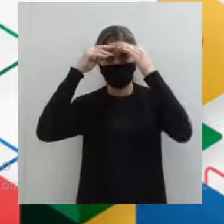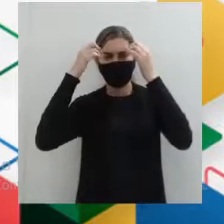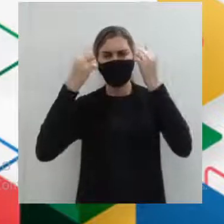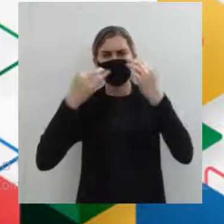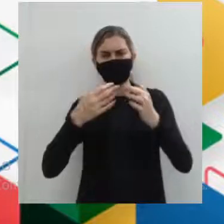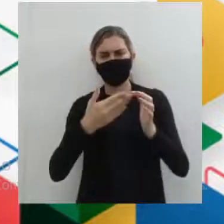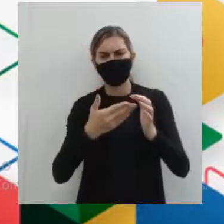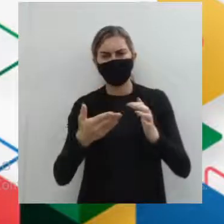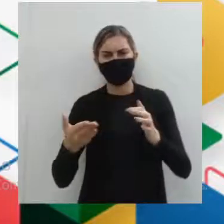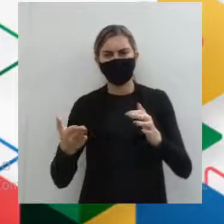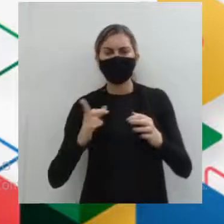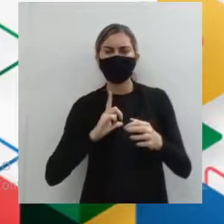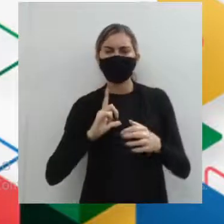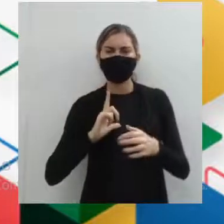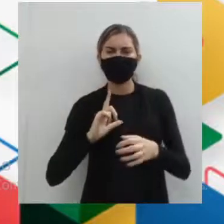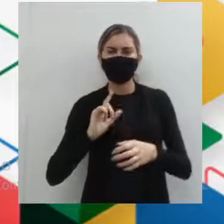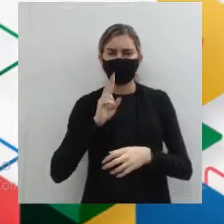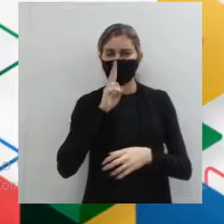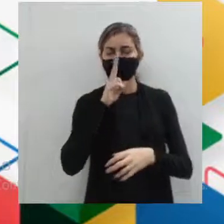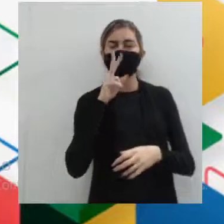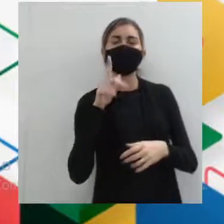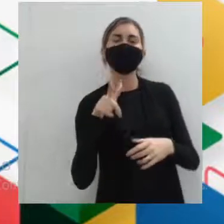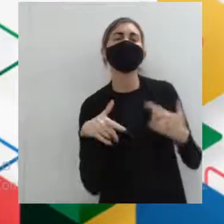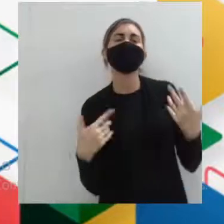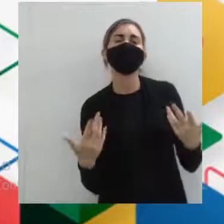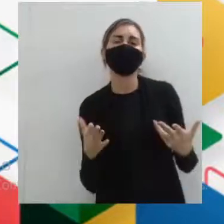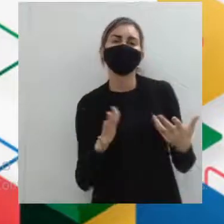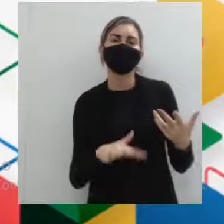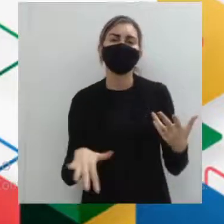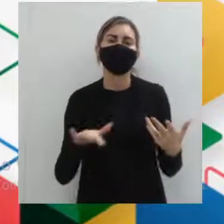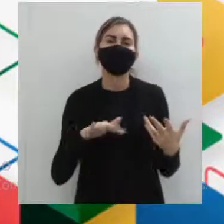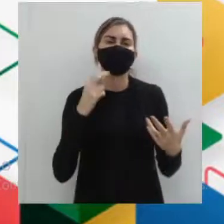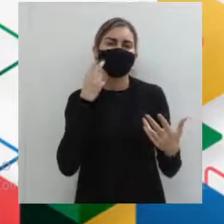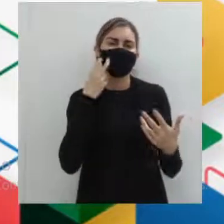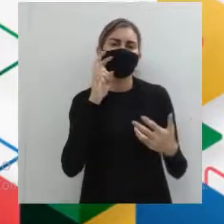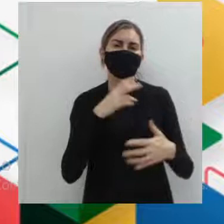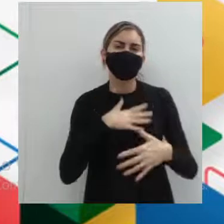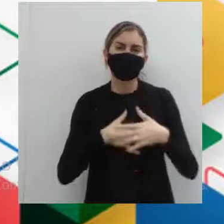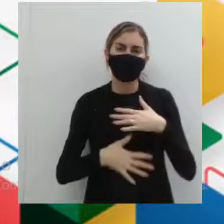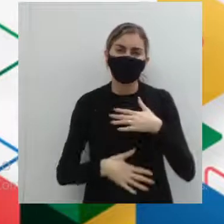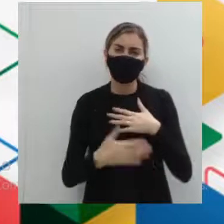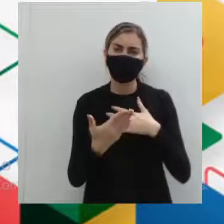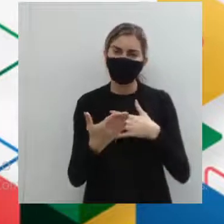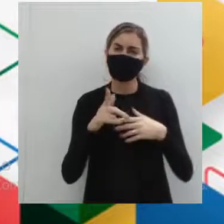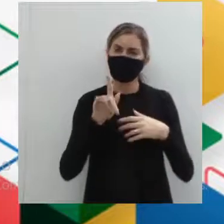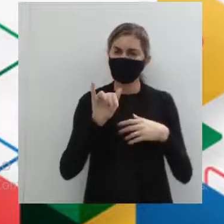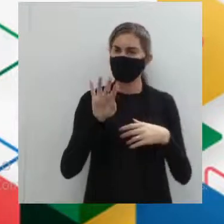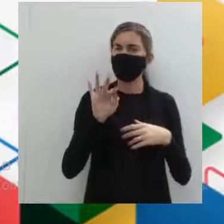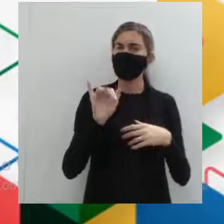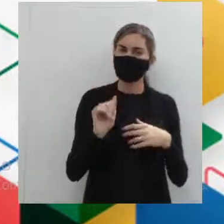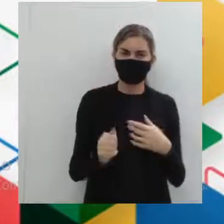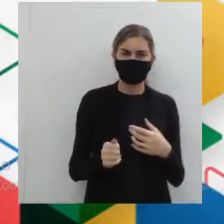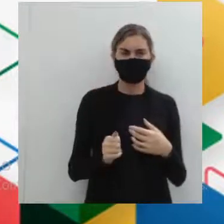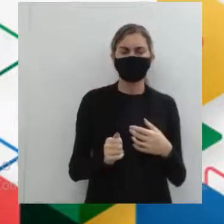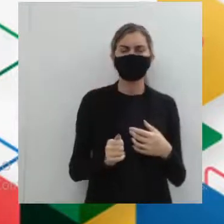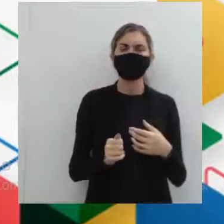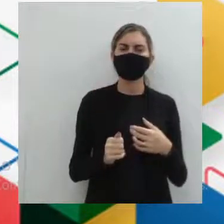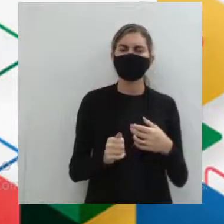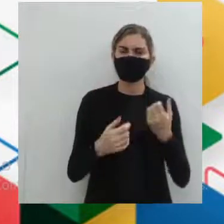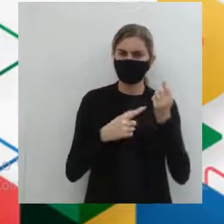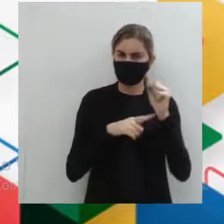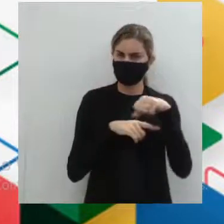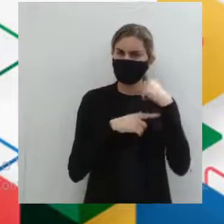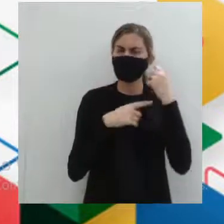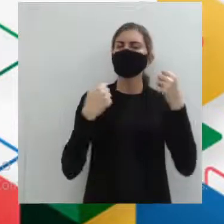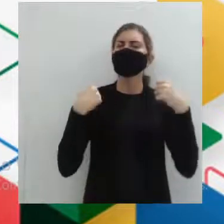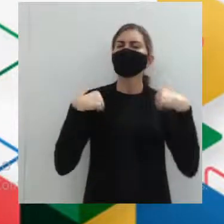para você está presente muito forte em que área da cultura corporal? Da área da ginástica, gente. Justamente essa